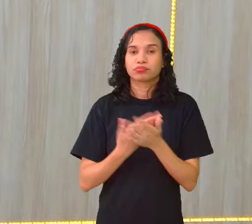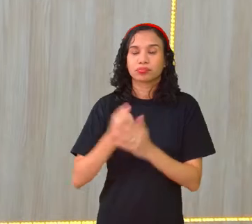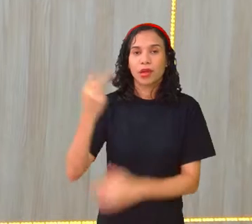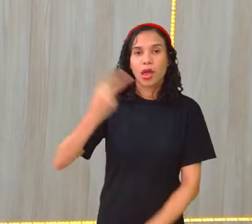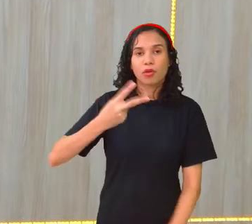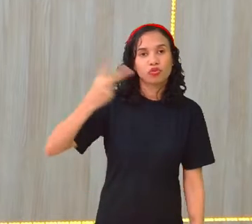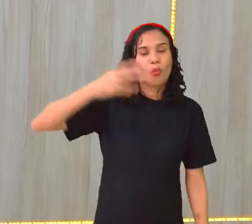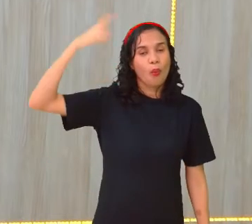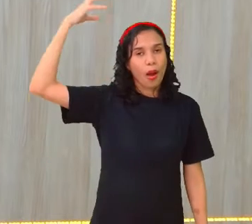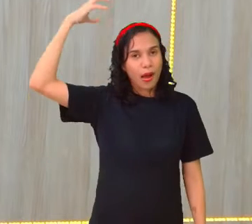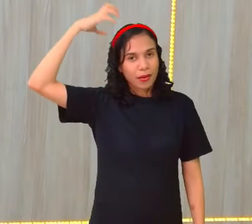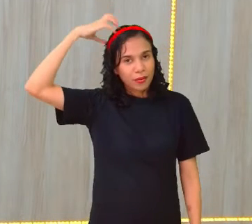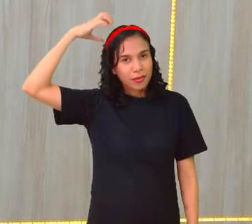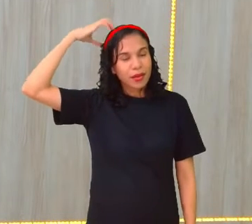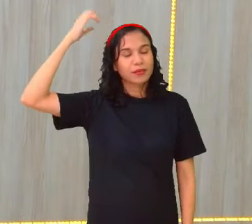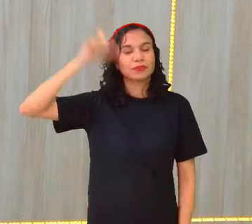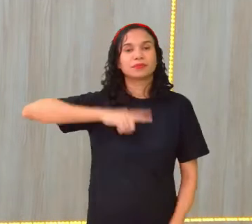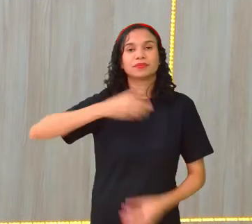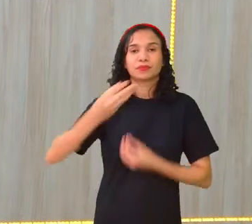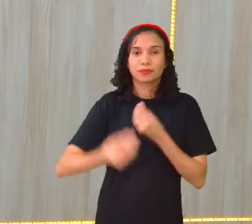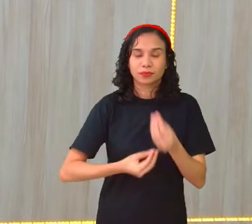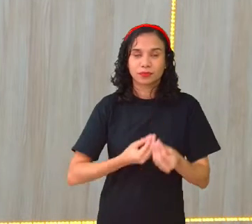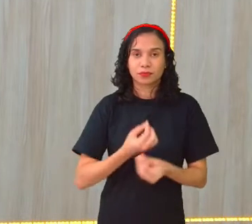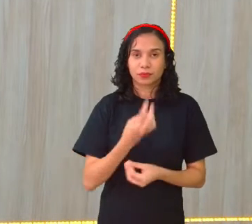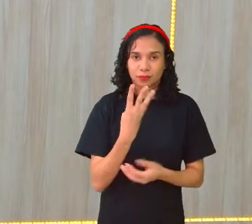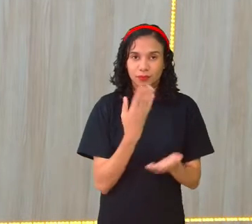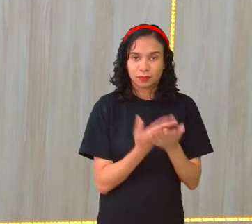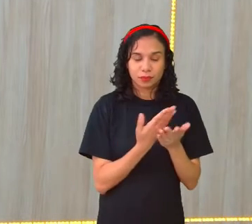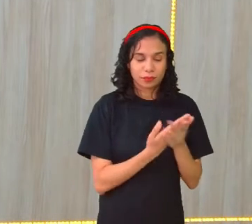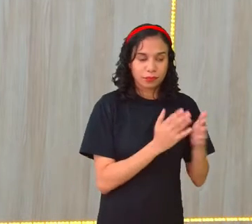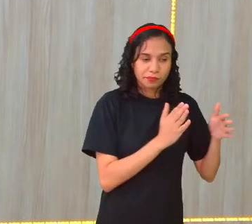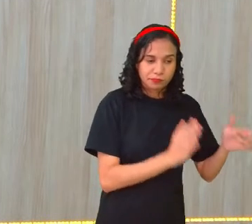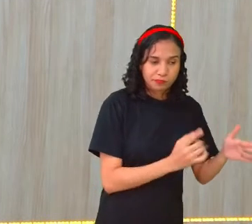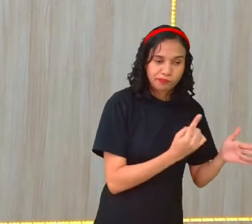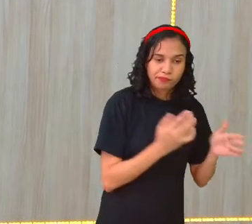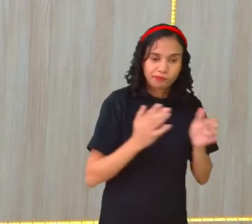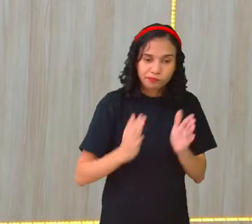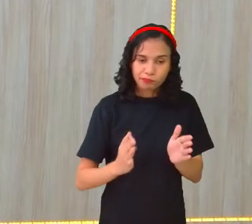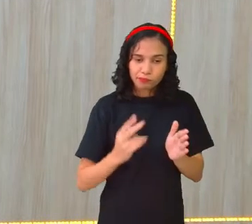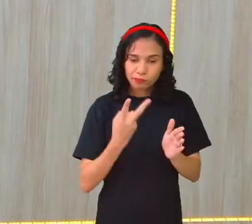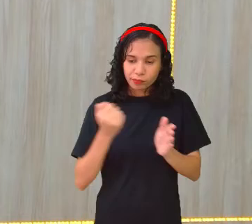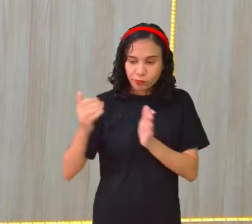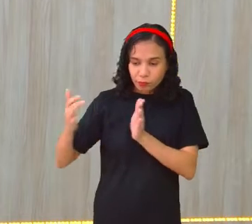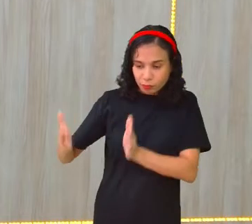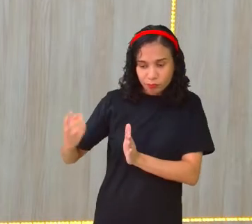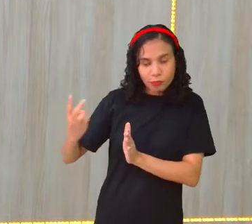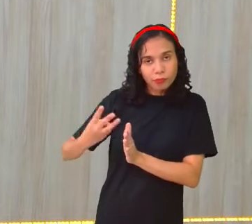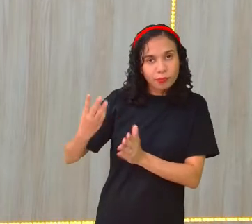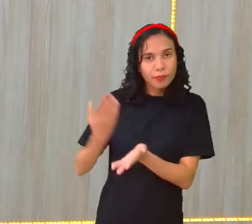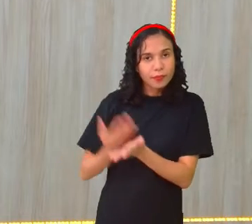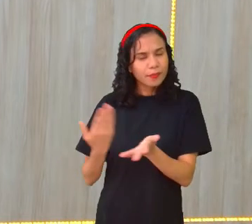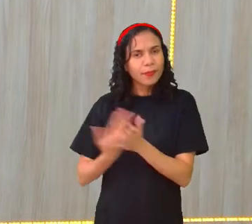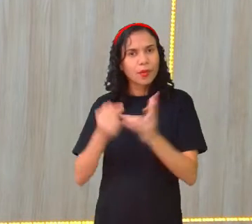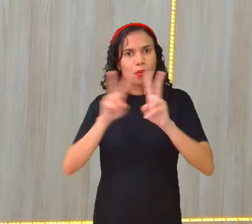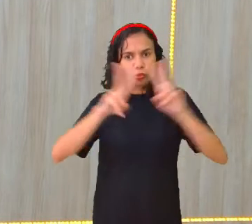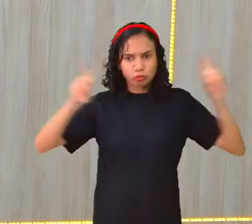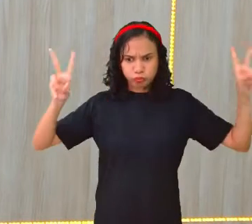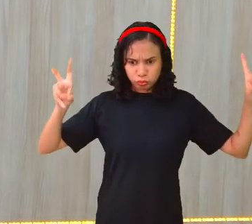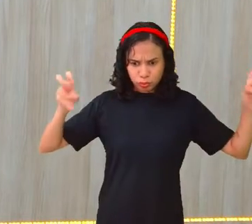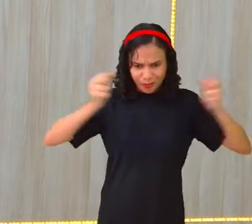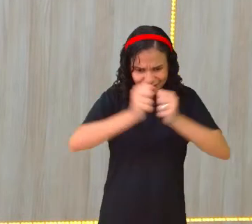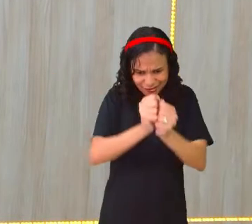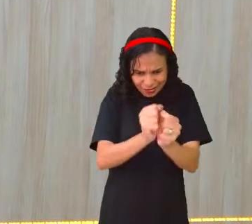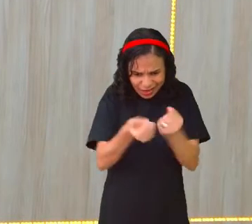reinado. A gente vem já num bloco aí de 3 aulas trabalhando sobre essa temática. E por que, né, tão